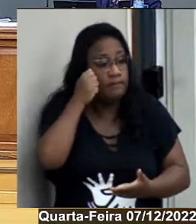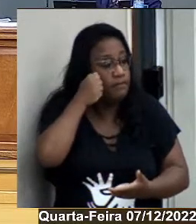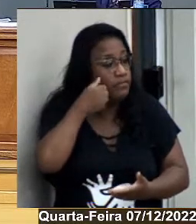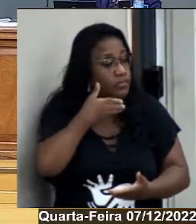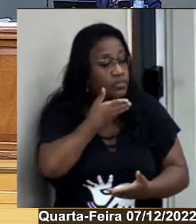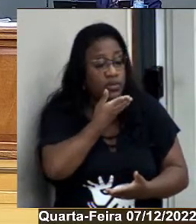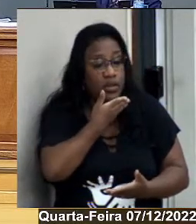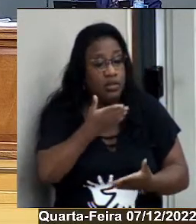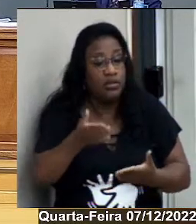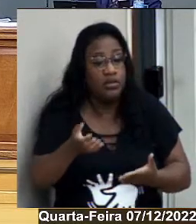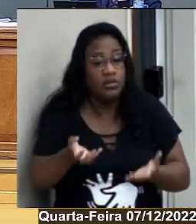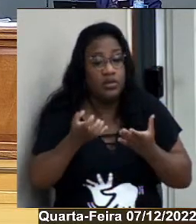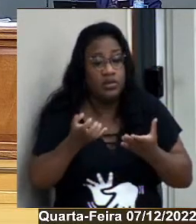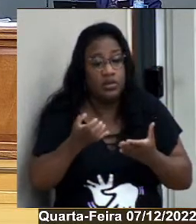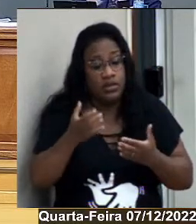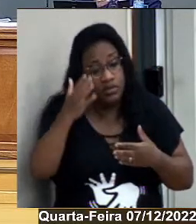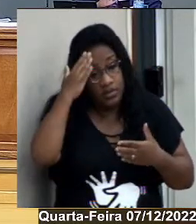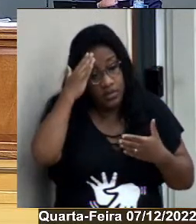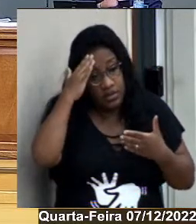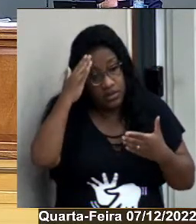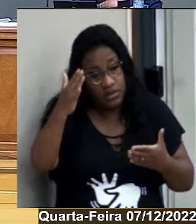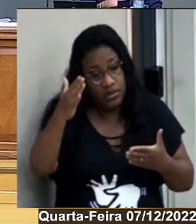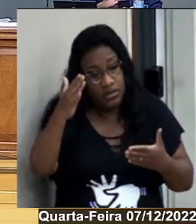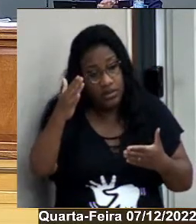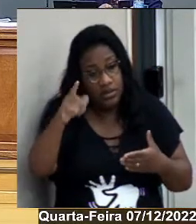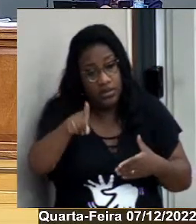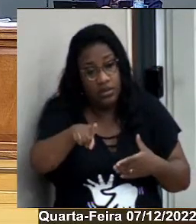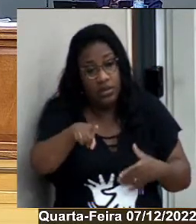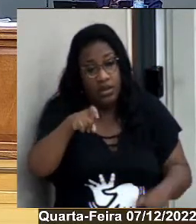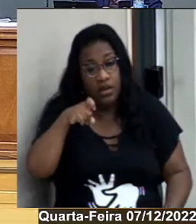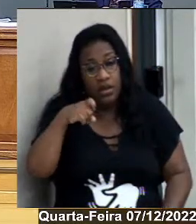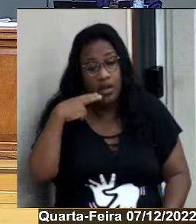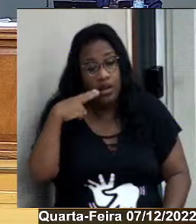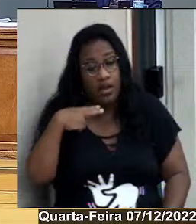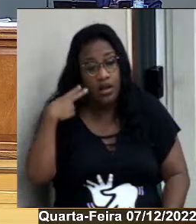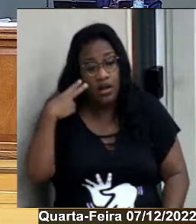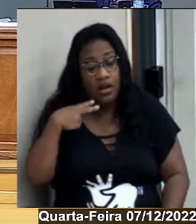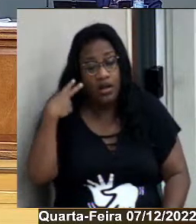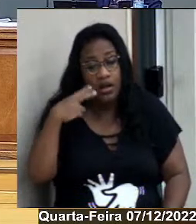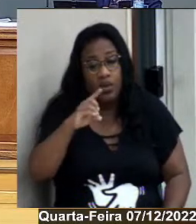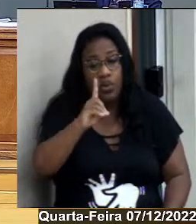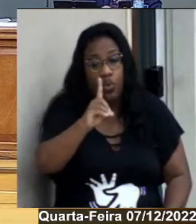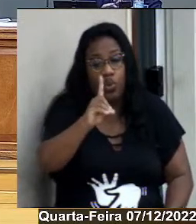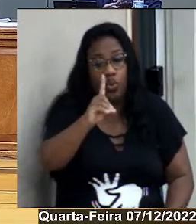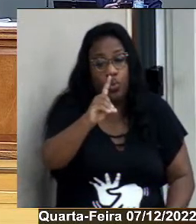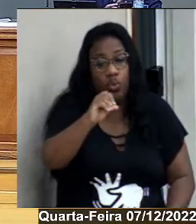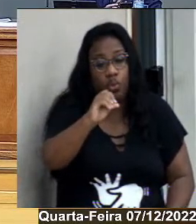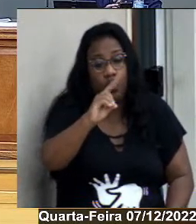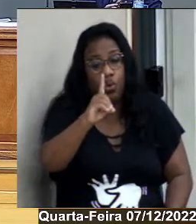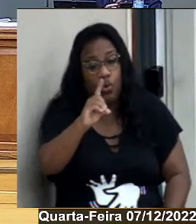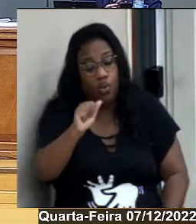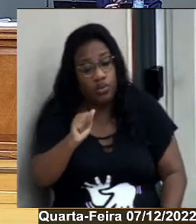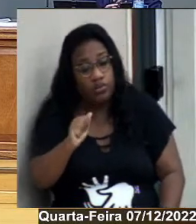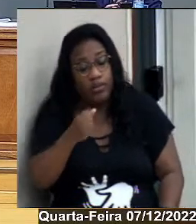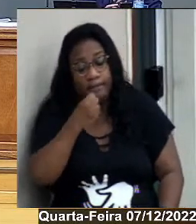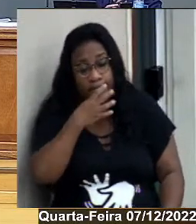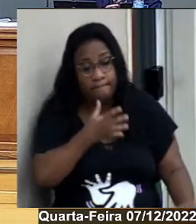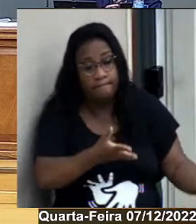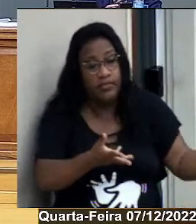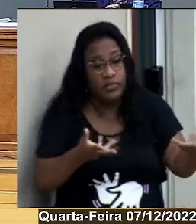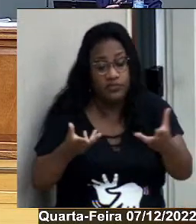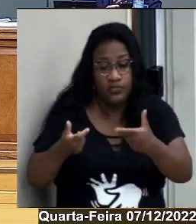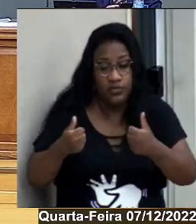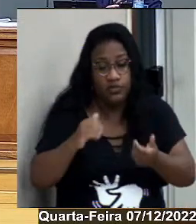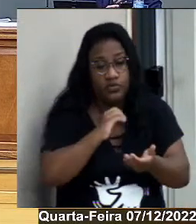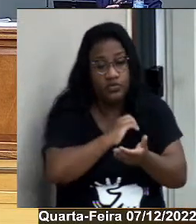de registrar e agradecer a presença do ex-vereador, ex-presidente dessa Casa de Leis, vereador Doda. Seja bem-vindo. O